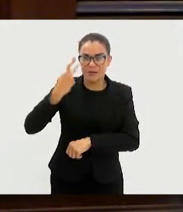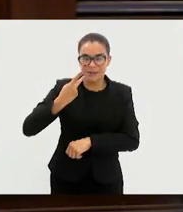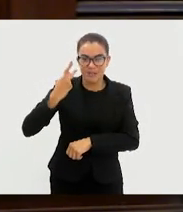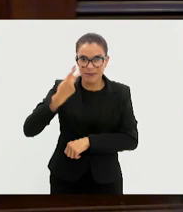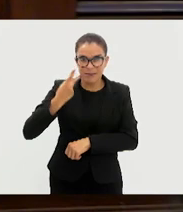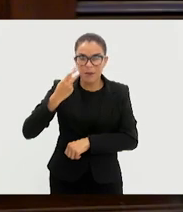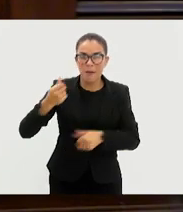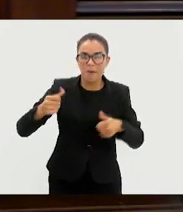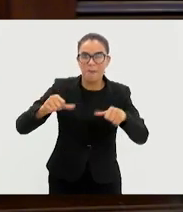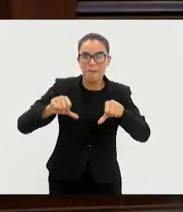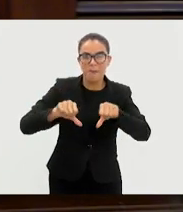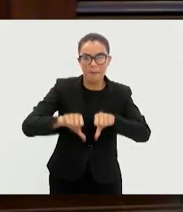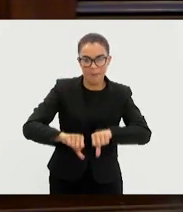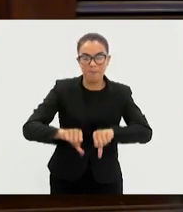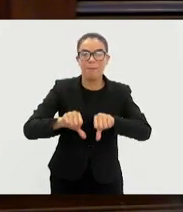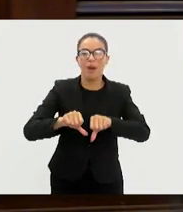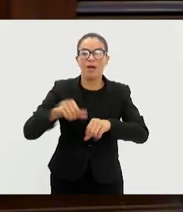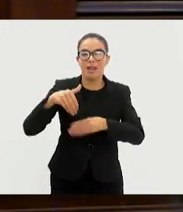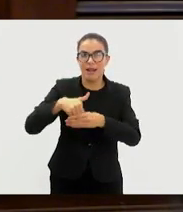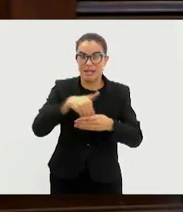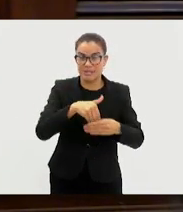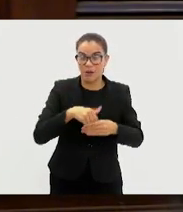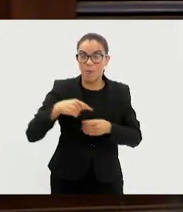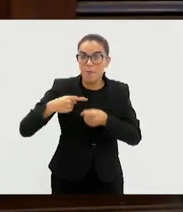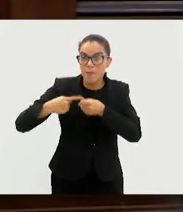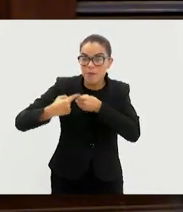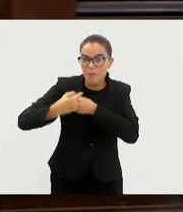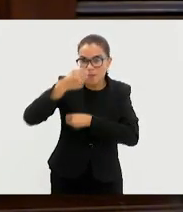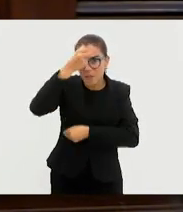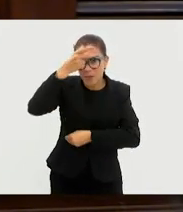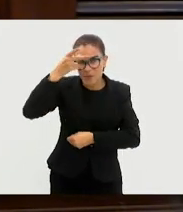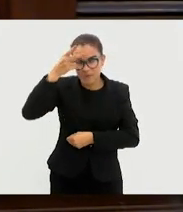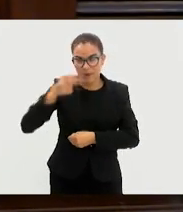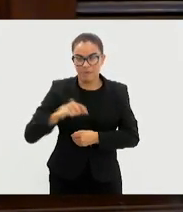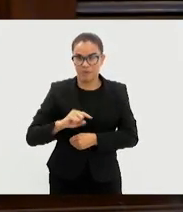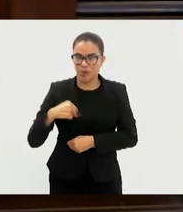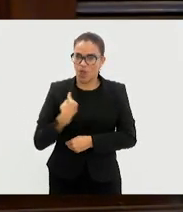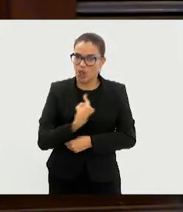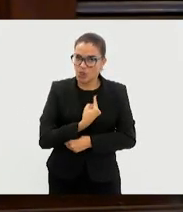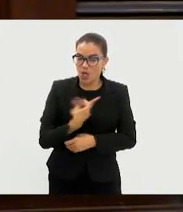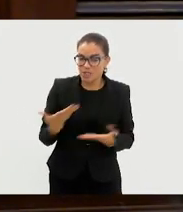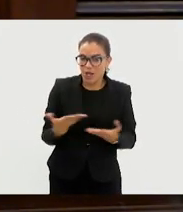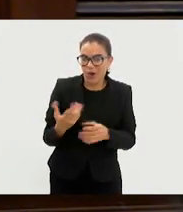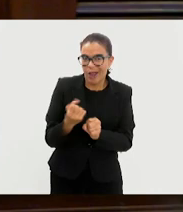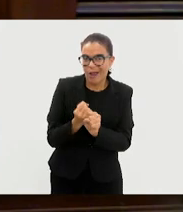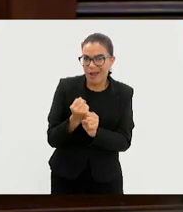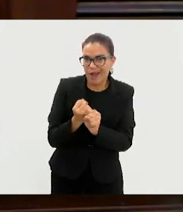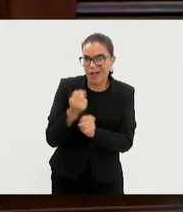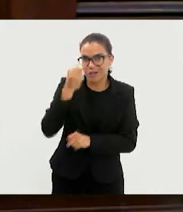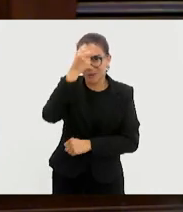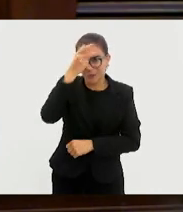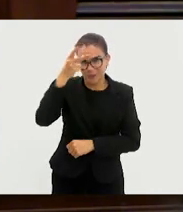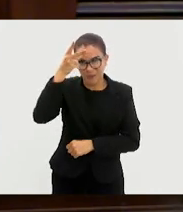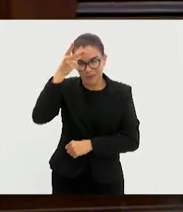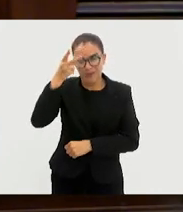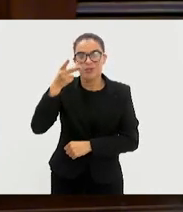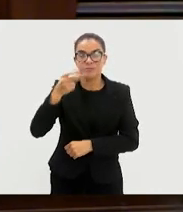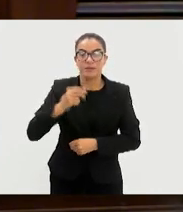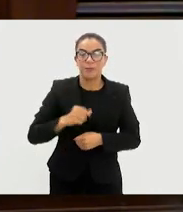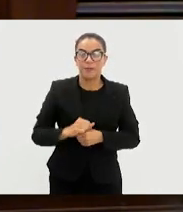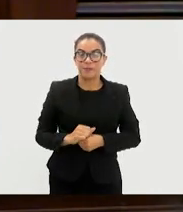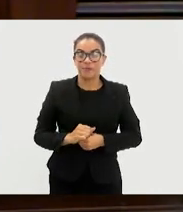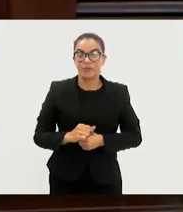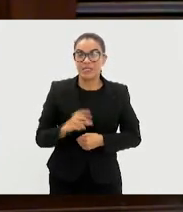olhamos para as eleições municipais. E nós estamos no ano de eleições municipais. Dos